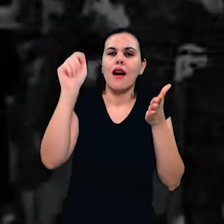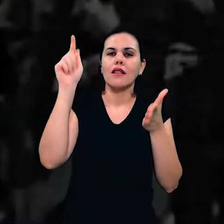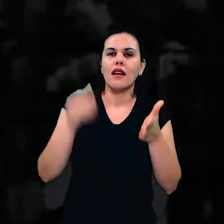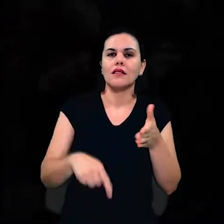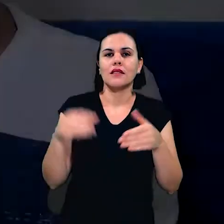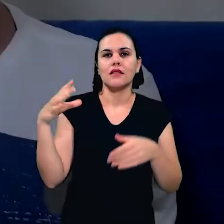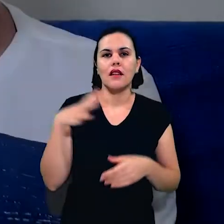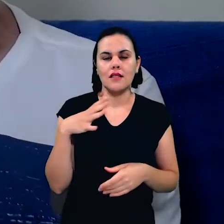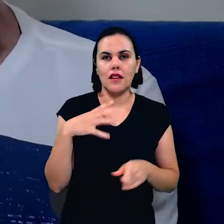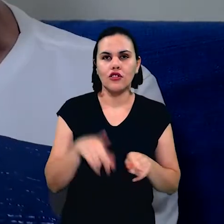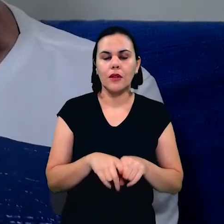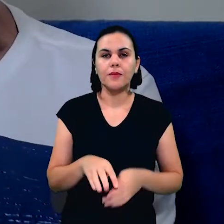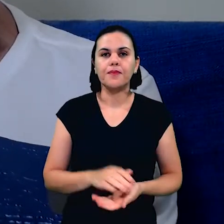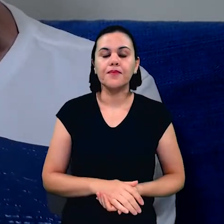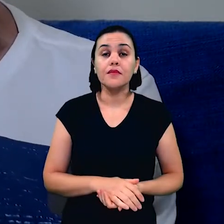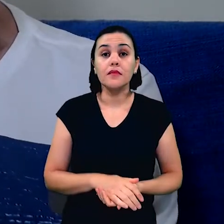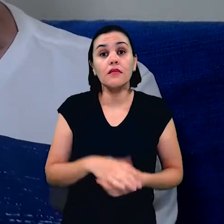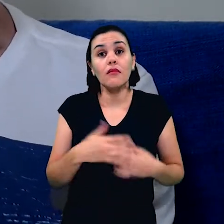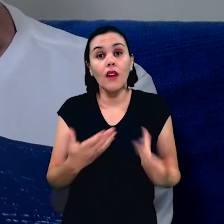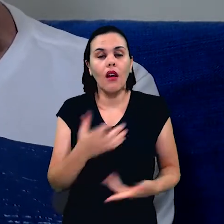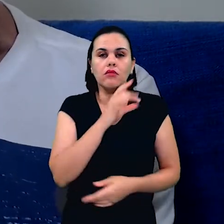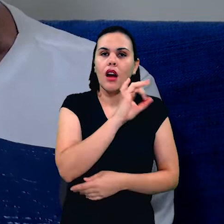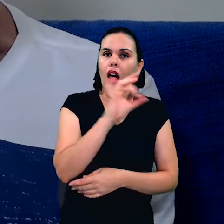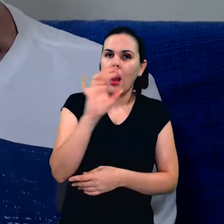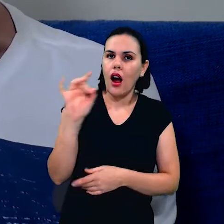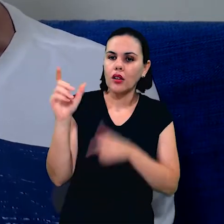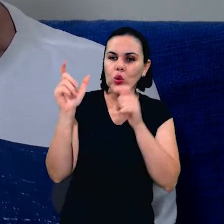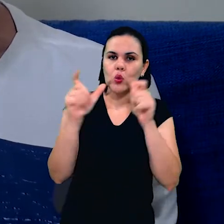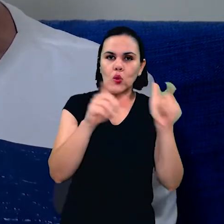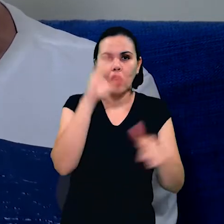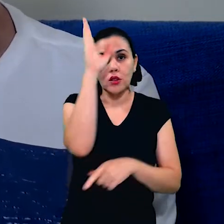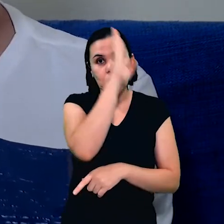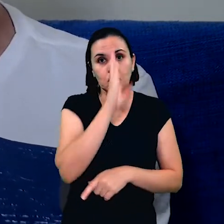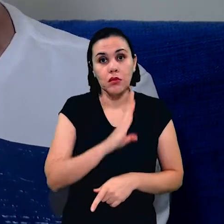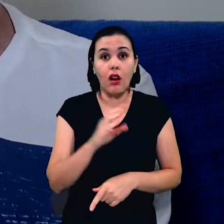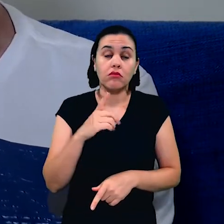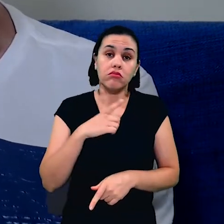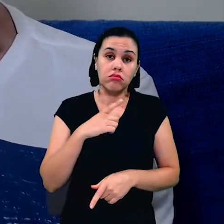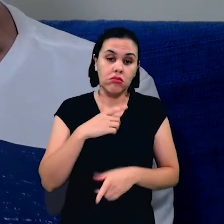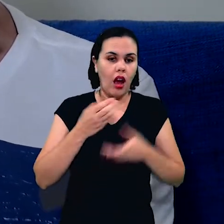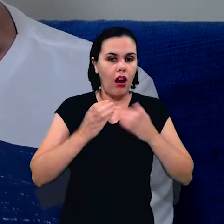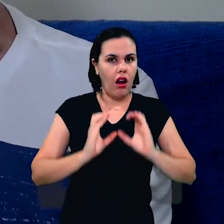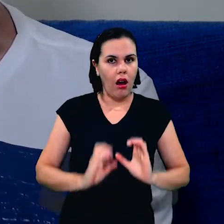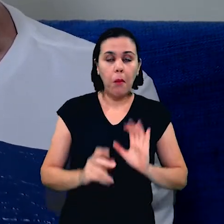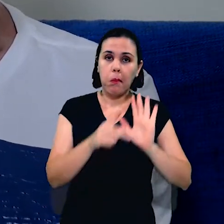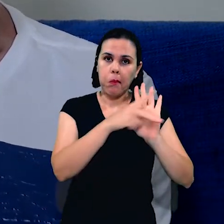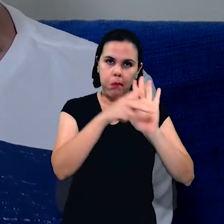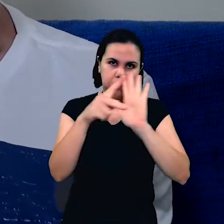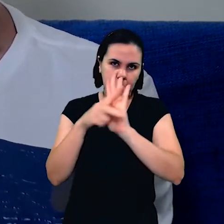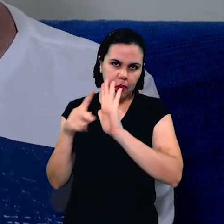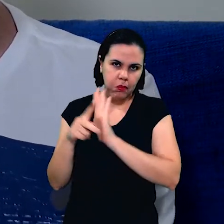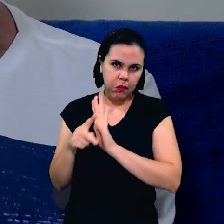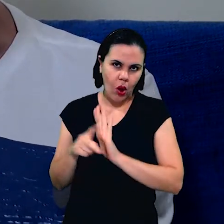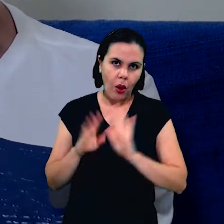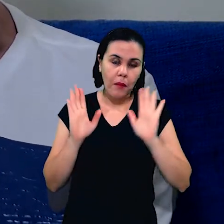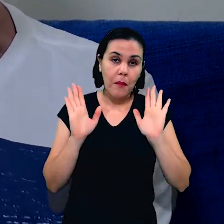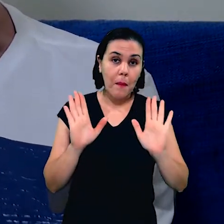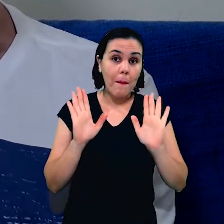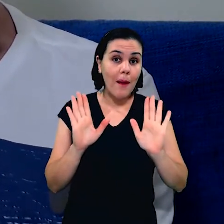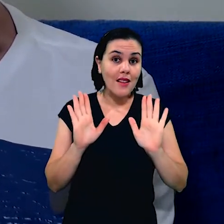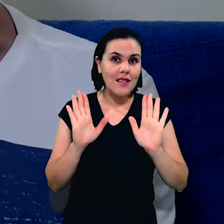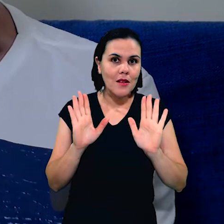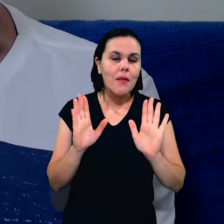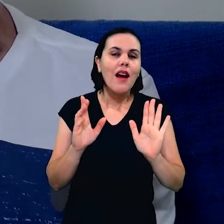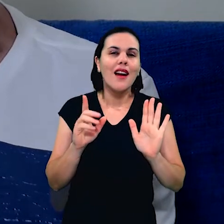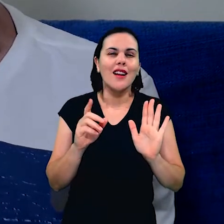cidade também. Então, cada lugar do Brasil tem as suas características próprias, mas a essência